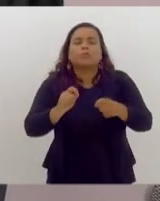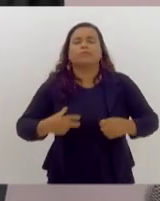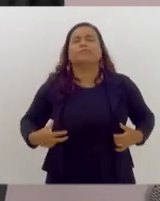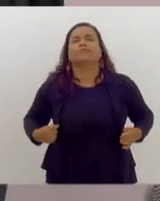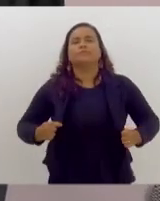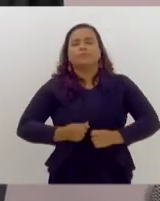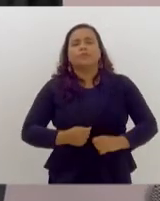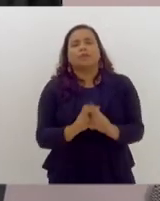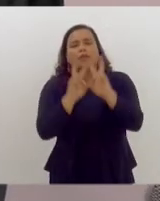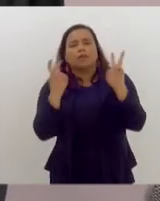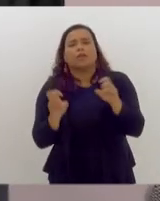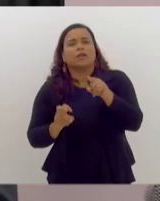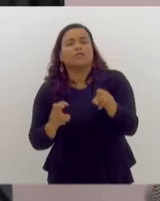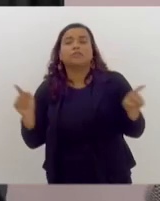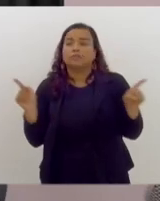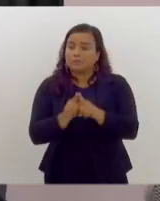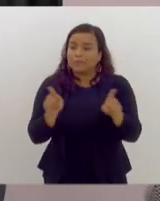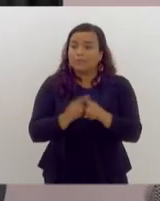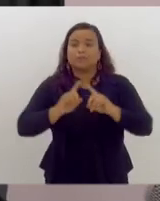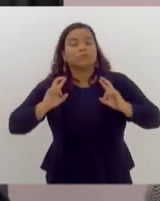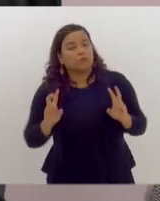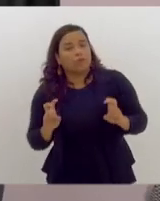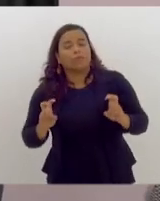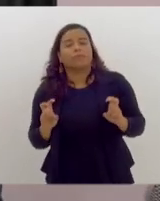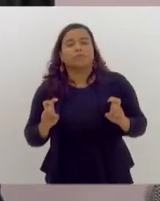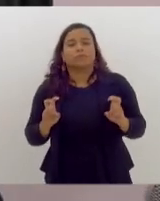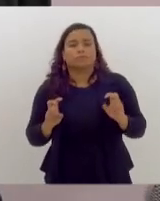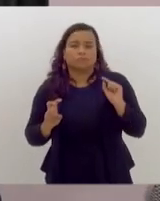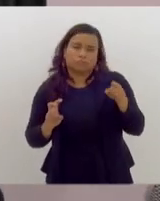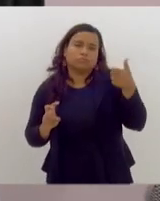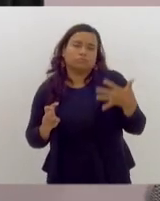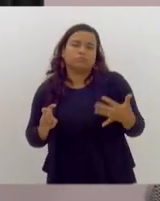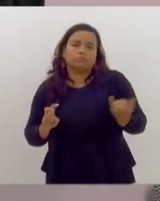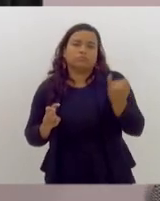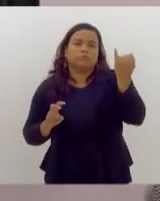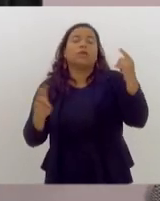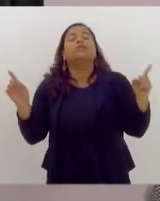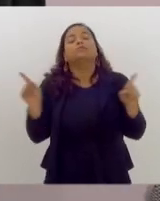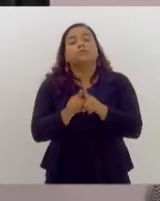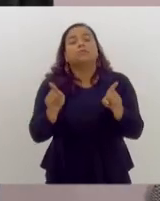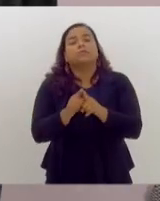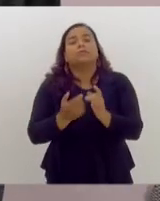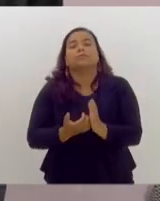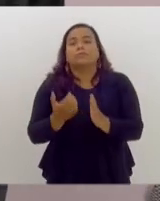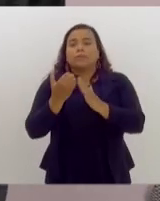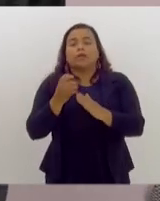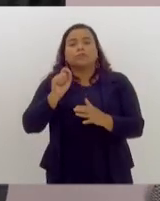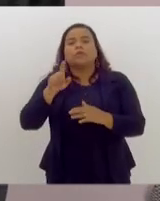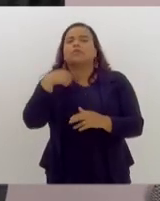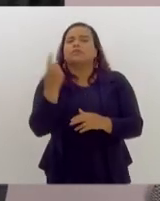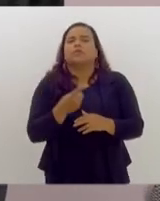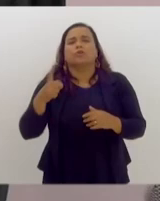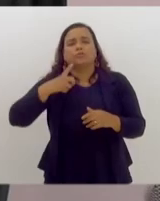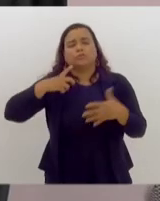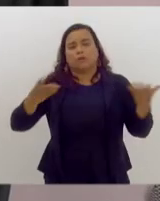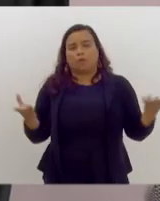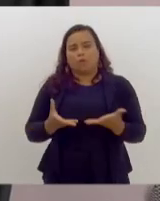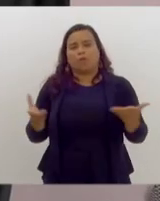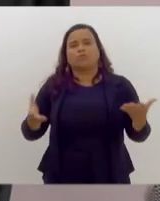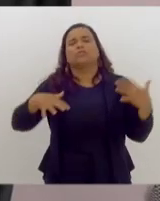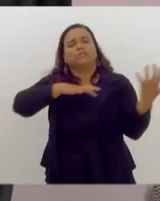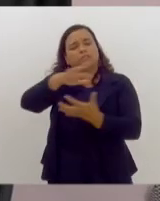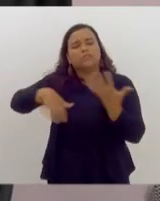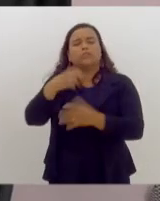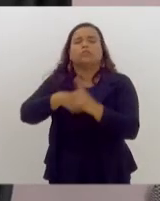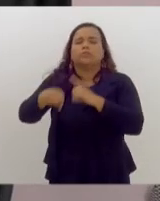essa questão também se estende a esse ponto. Além de que, né, a gente vive um aprofundamento da crise